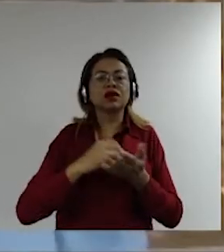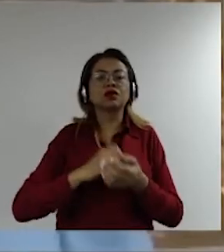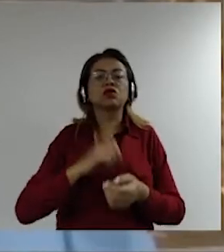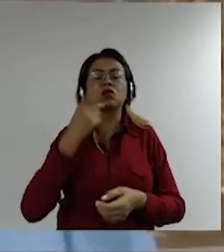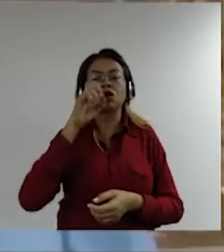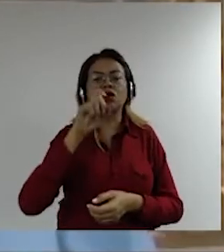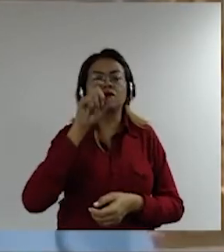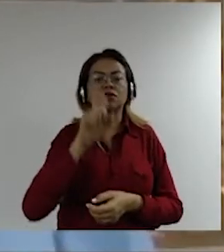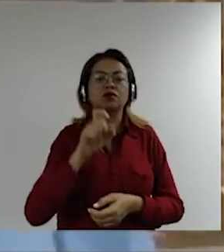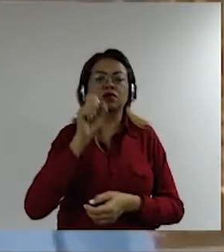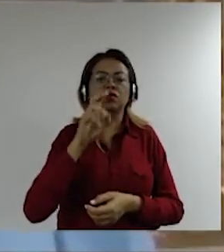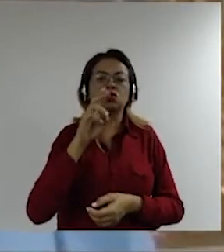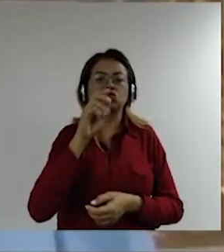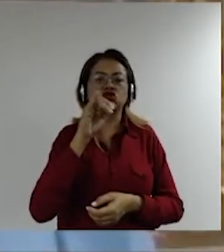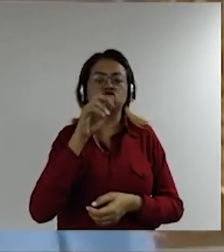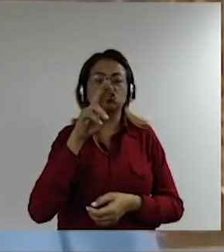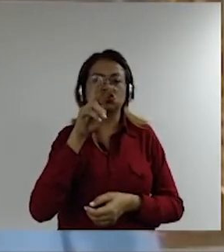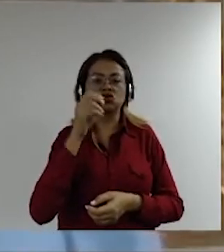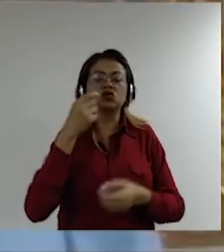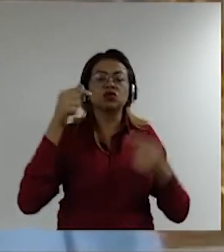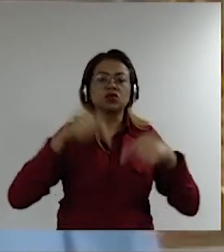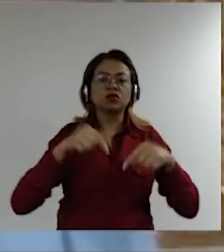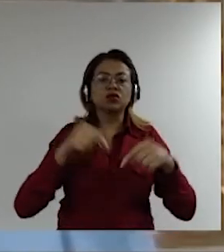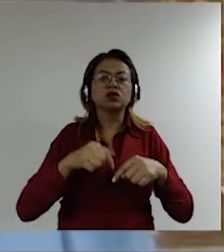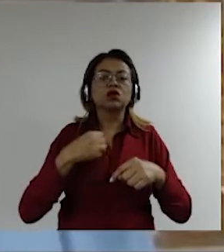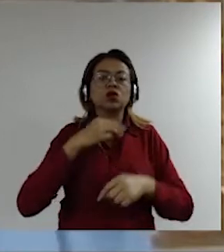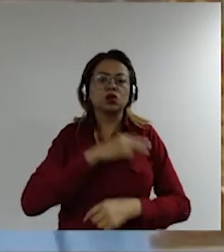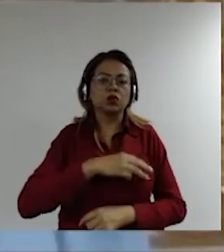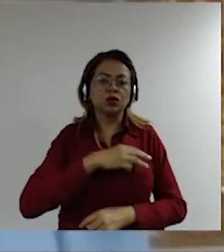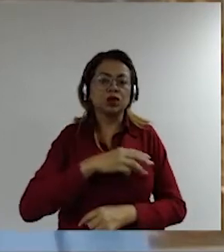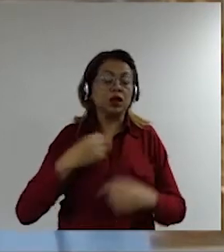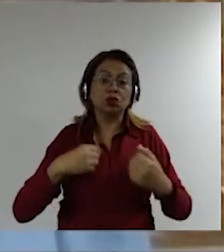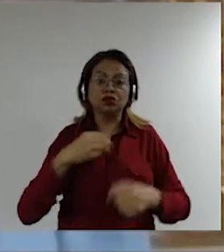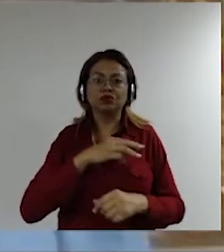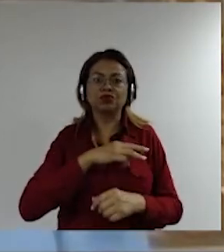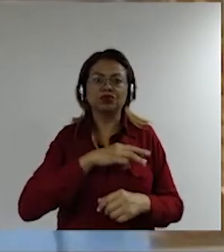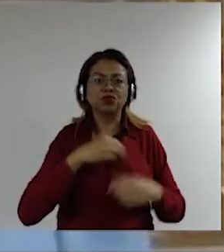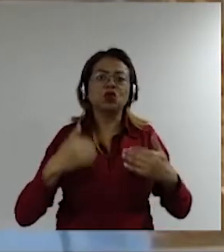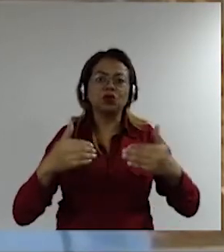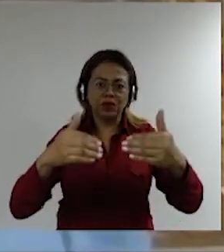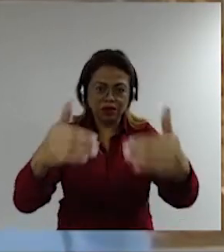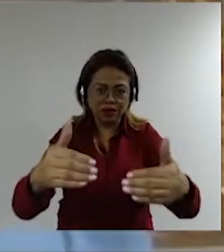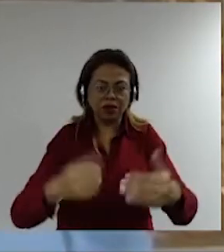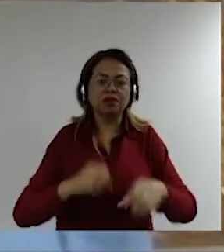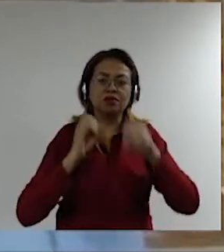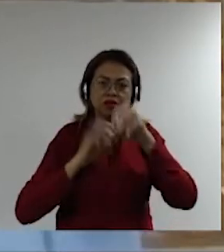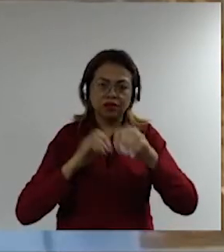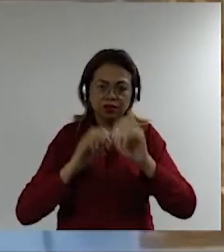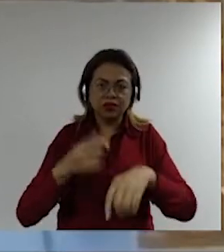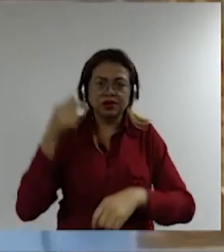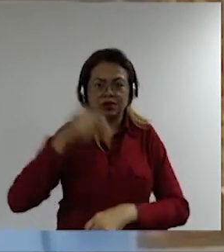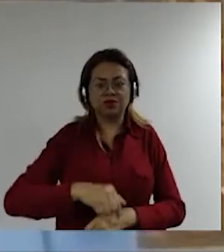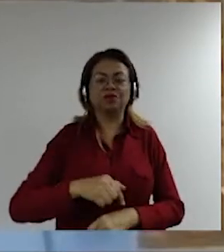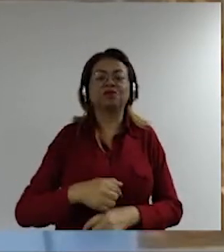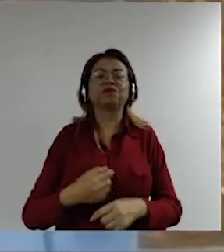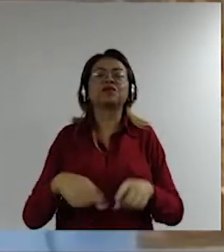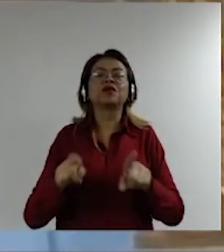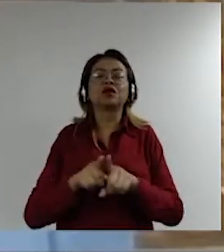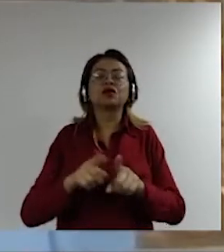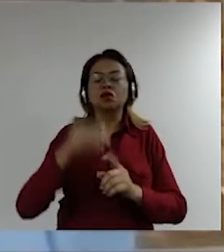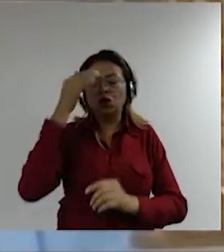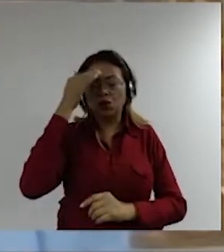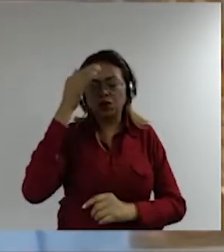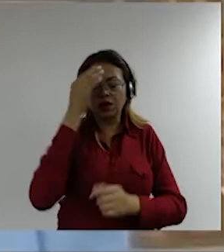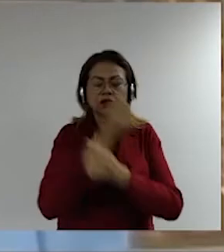do Ministério da Educação durante a gestão do presidente Fernando Henrique Cardoso. Uma grata satisfação ter aqui, professor João